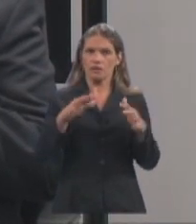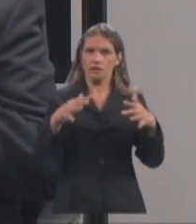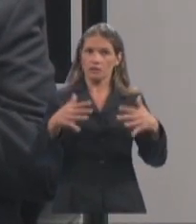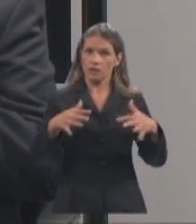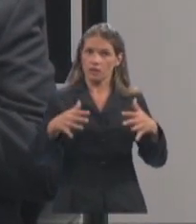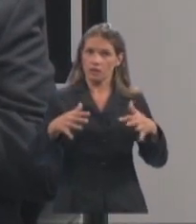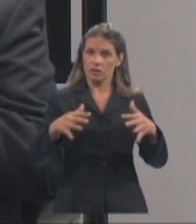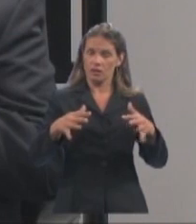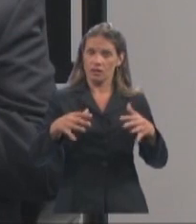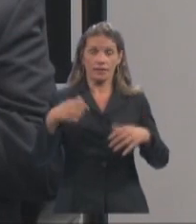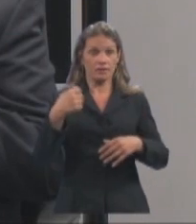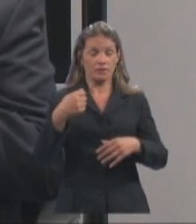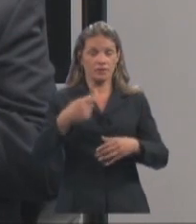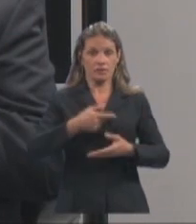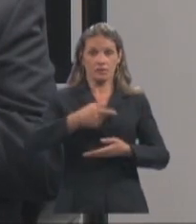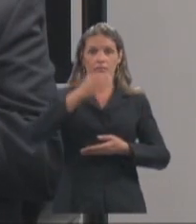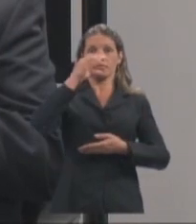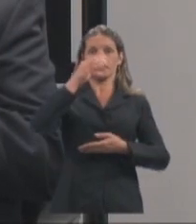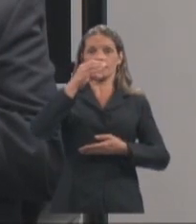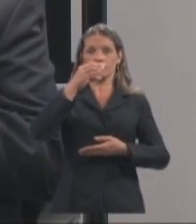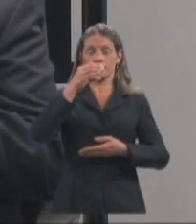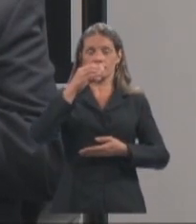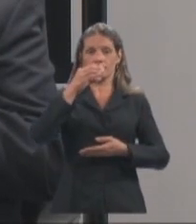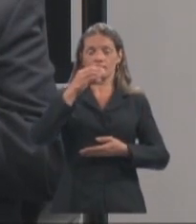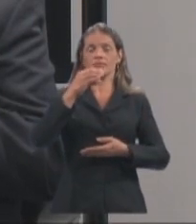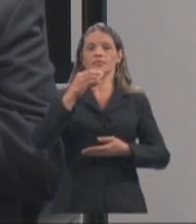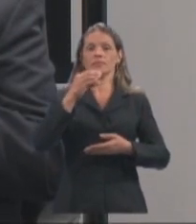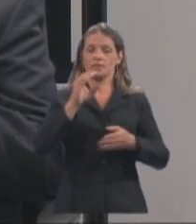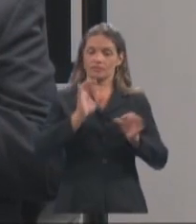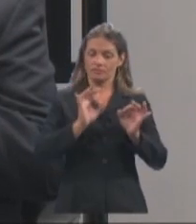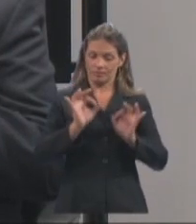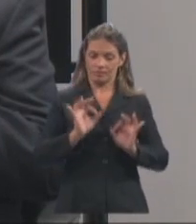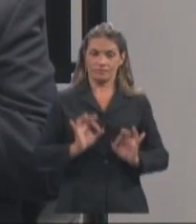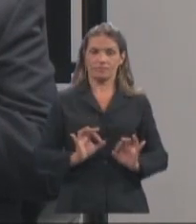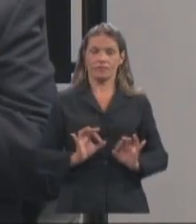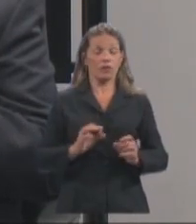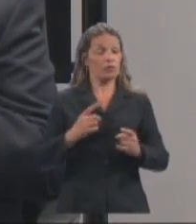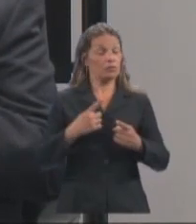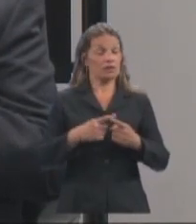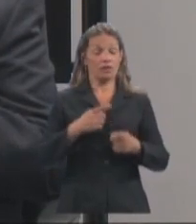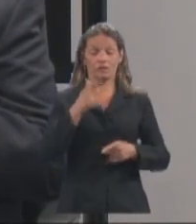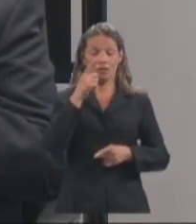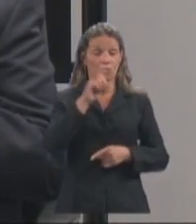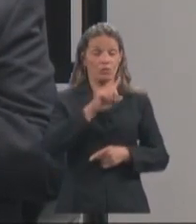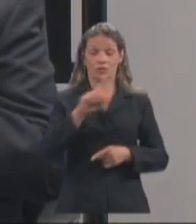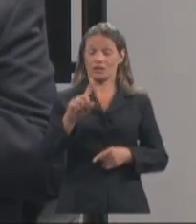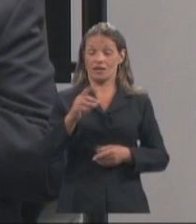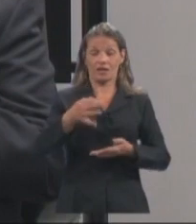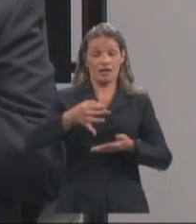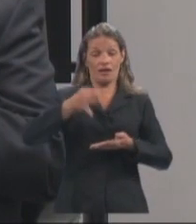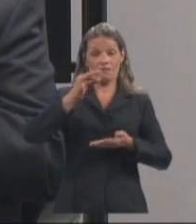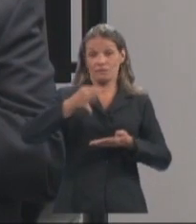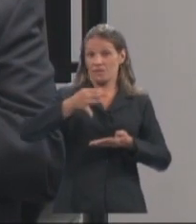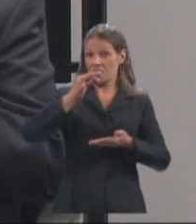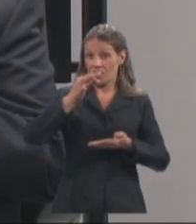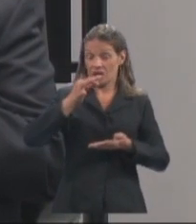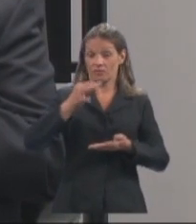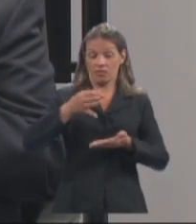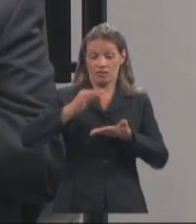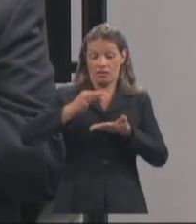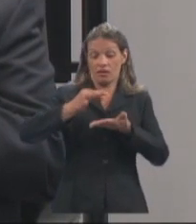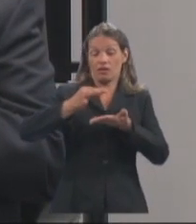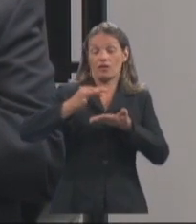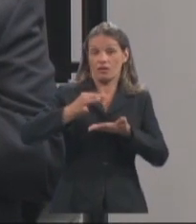aí ele tem que tomar uma para equilibrar a lenta como se diz por qu porque senão ele não consegue tomar um café porque ele fica pandere a